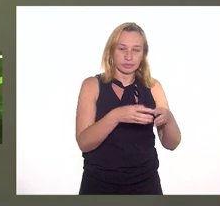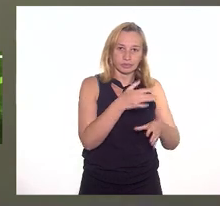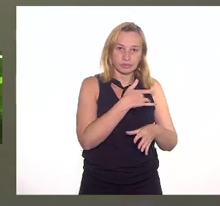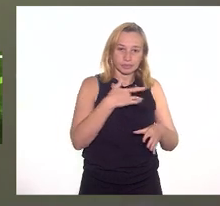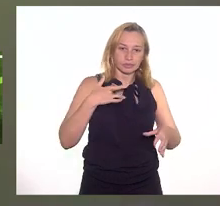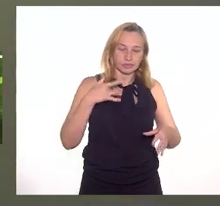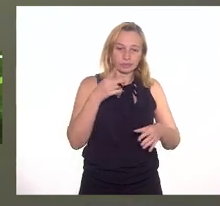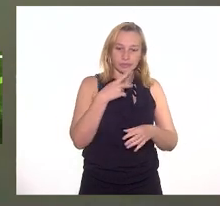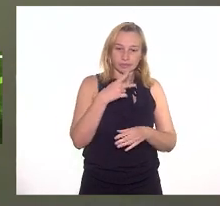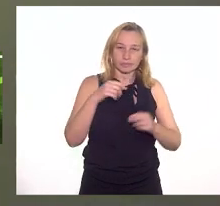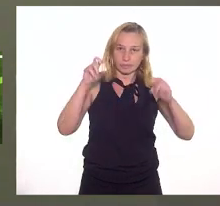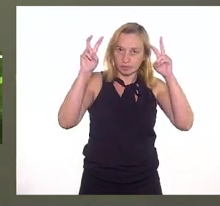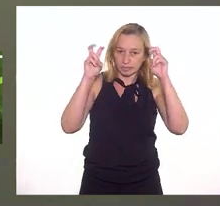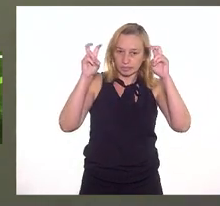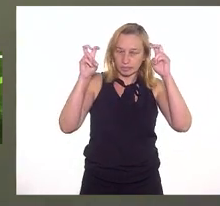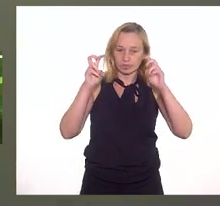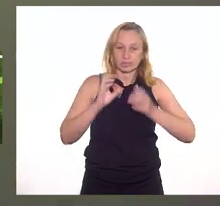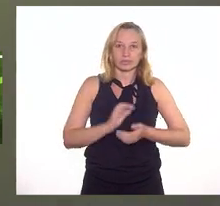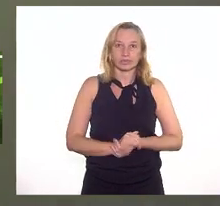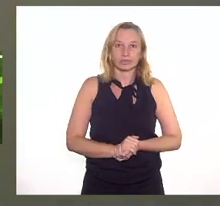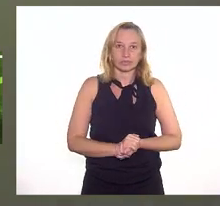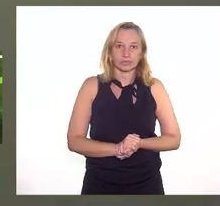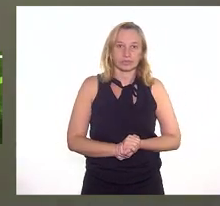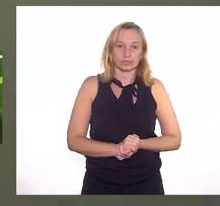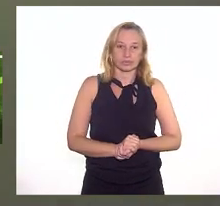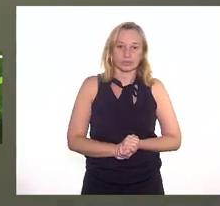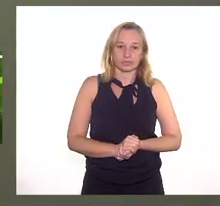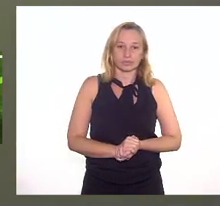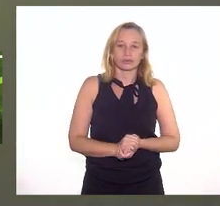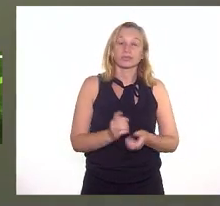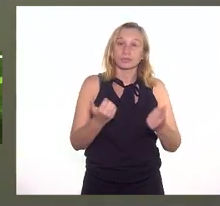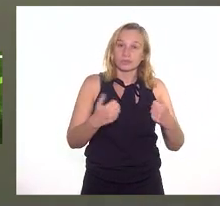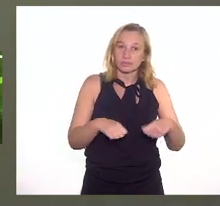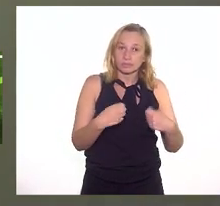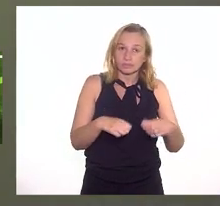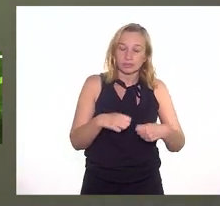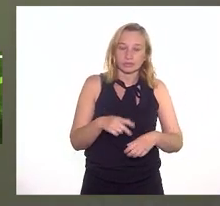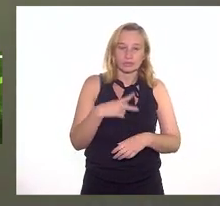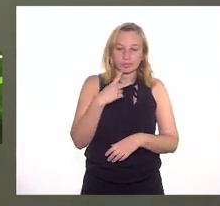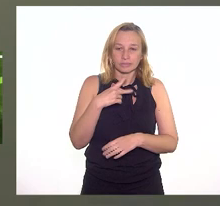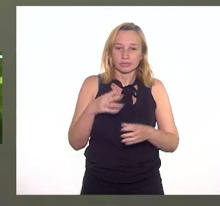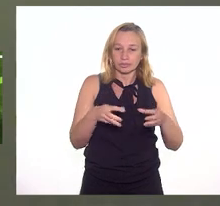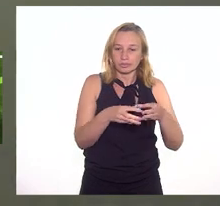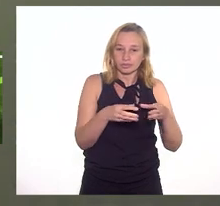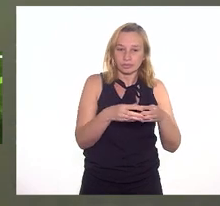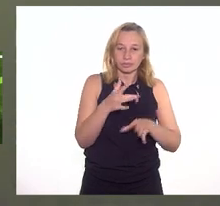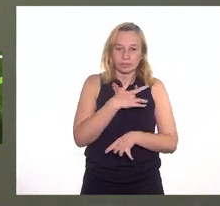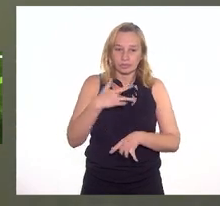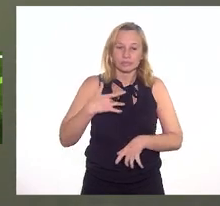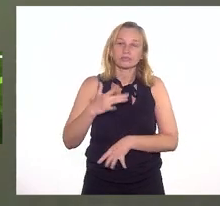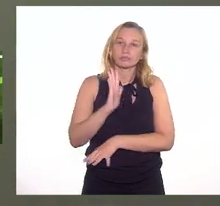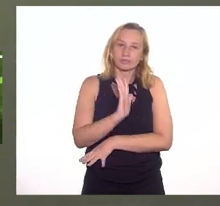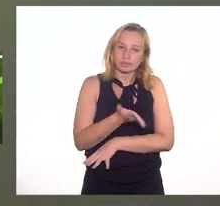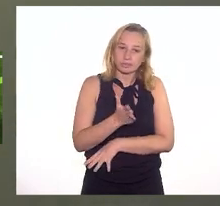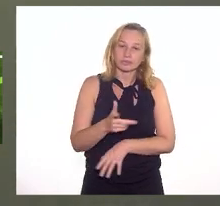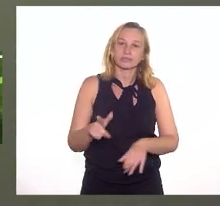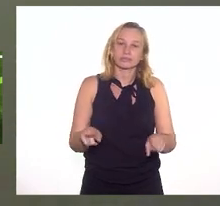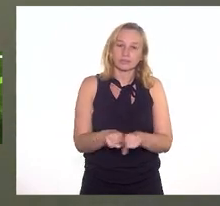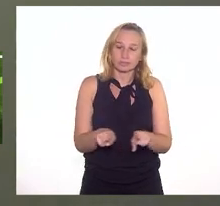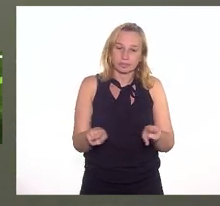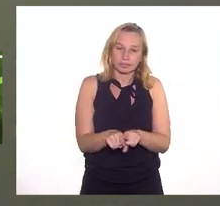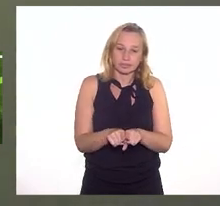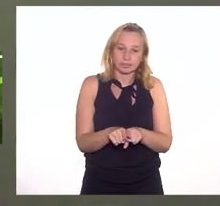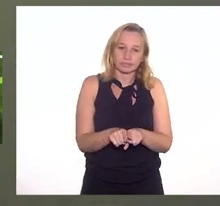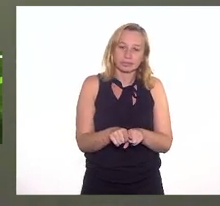para tratar do tema, né? E é preciso que se diga que a Comissão de Saúde já vinha também